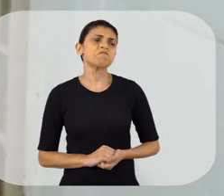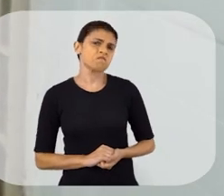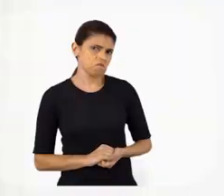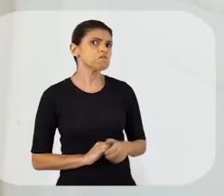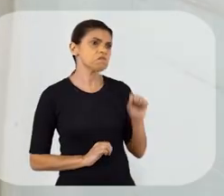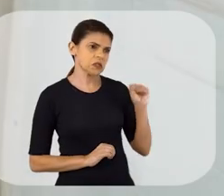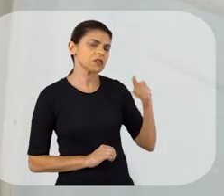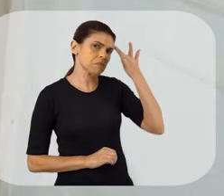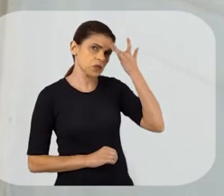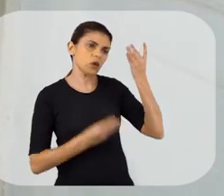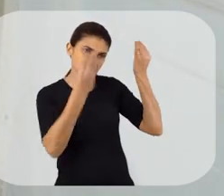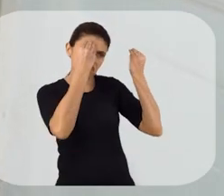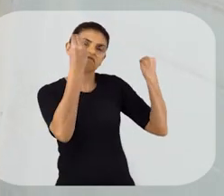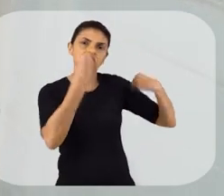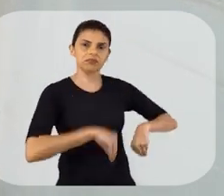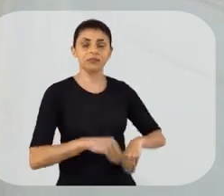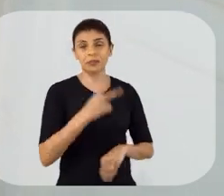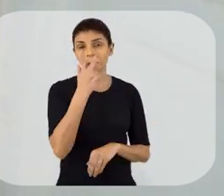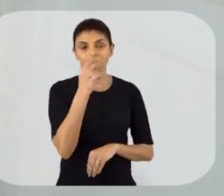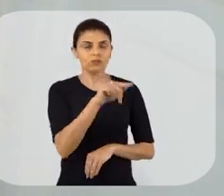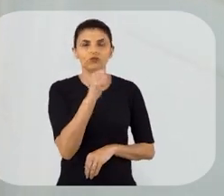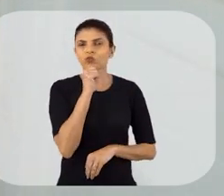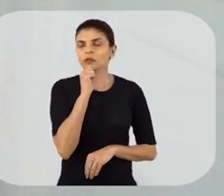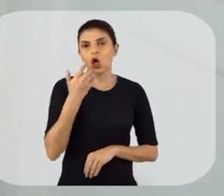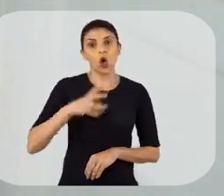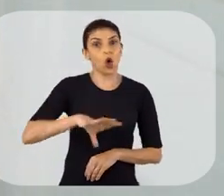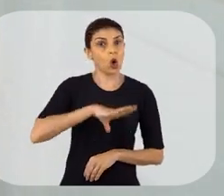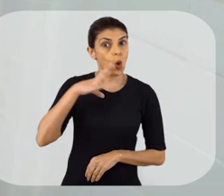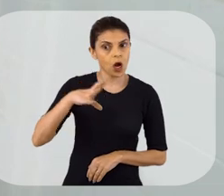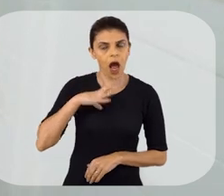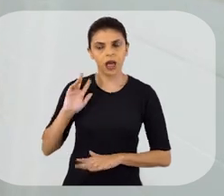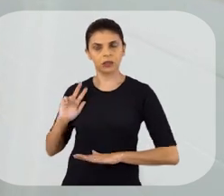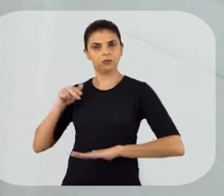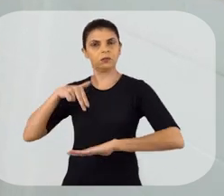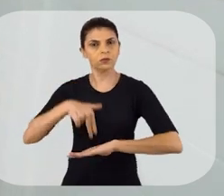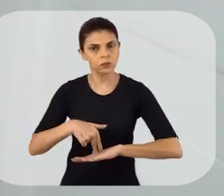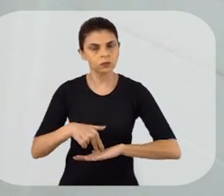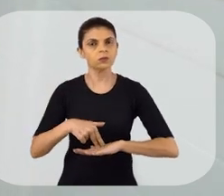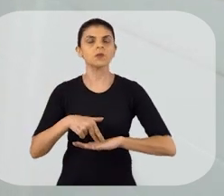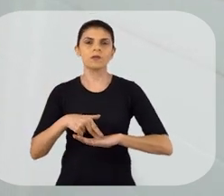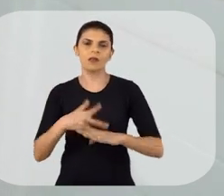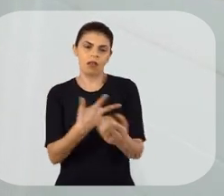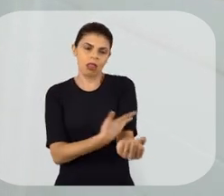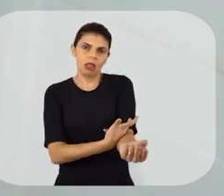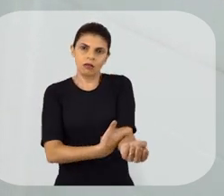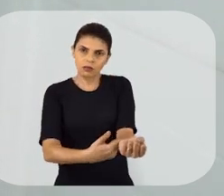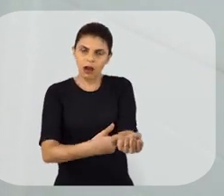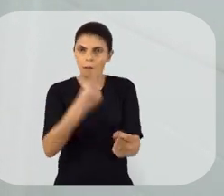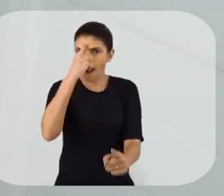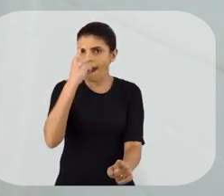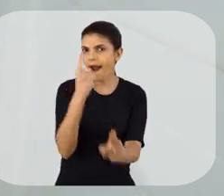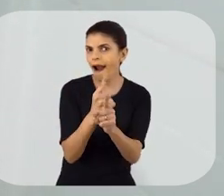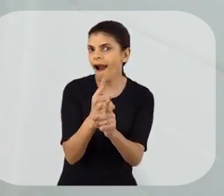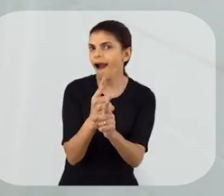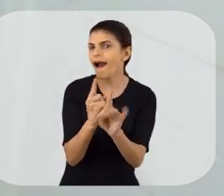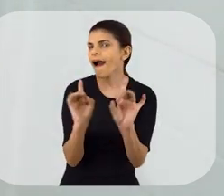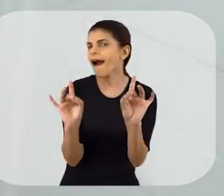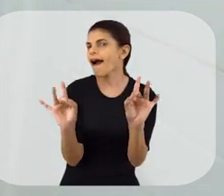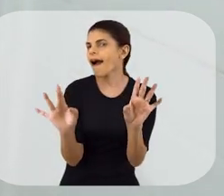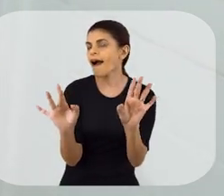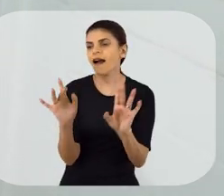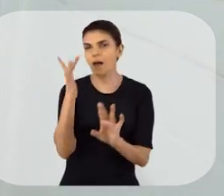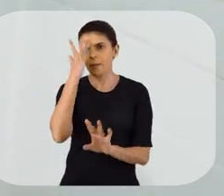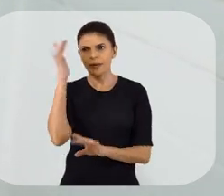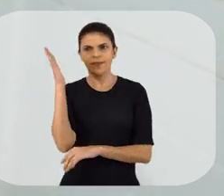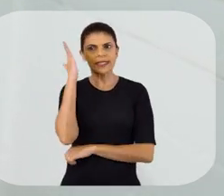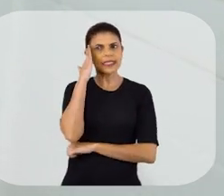Com certeza. Se a pessoa acha que tem, ela não tem coragem de ir lá fazer o exame por medo de descobrir e por, tipo, as outras